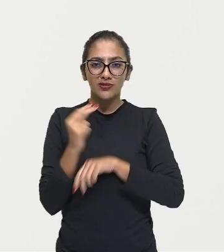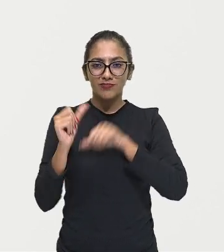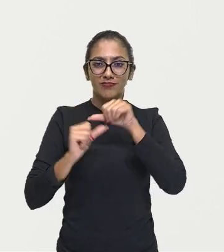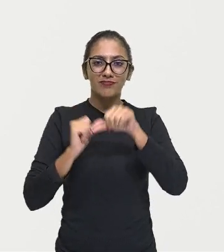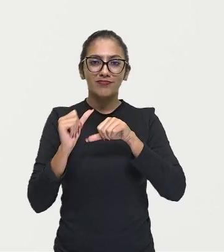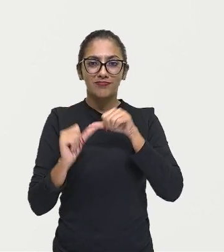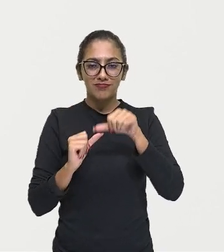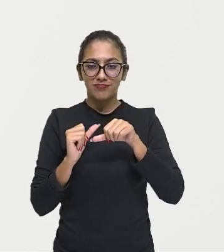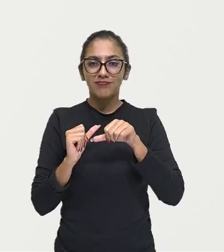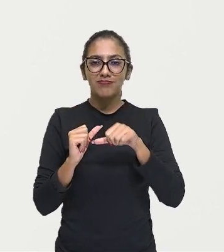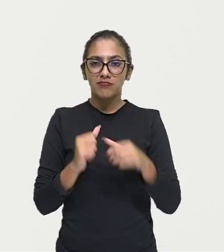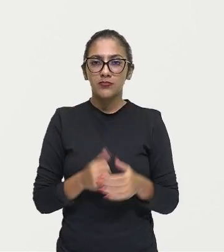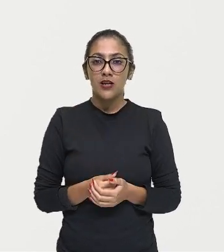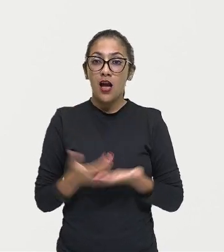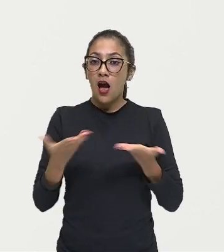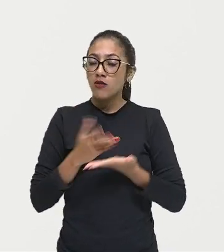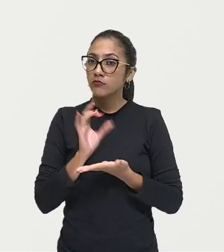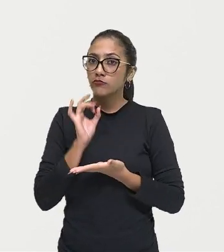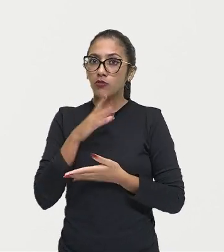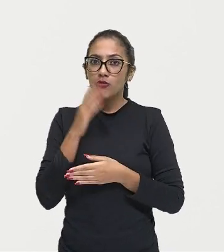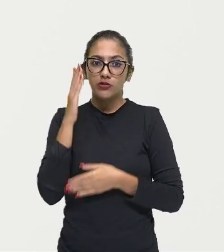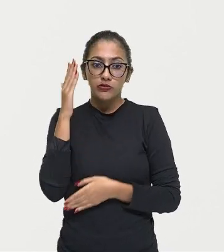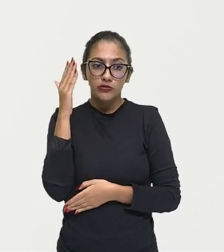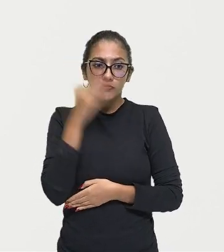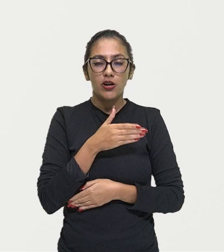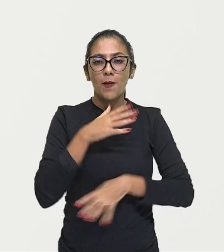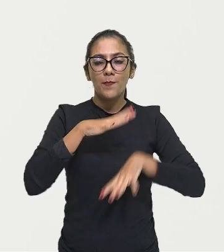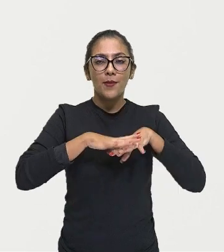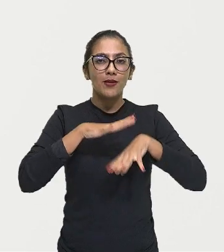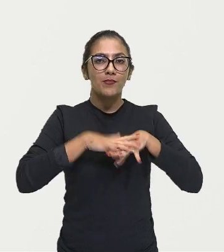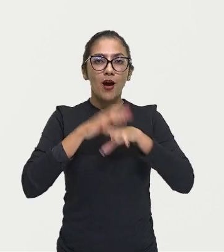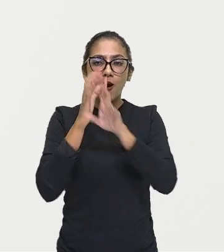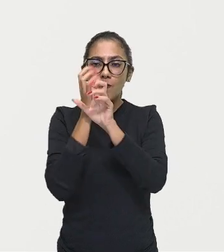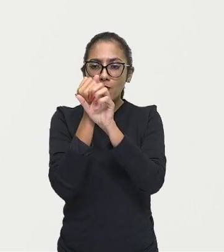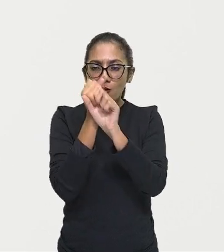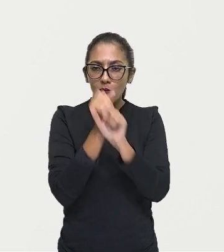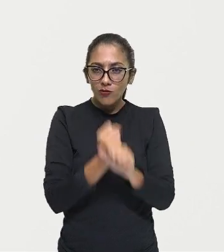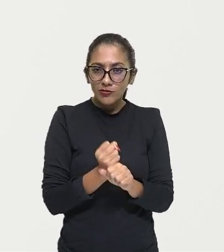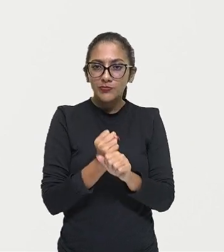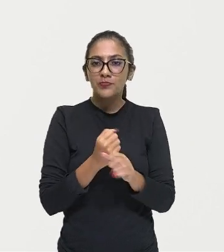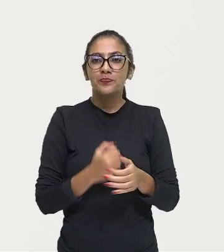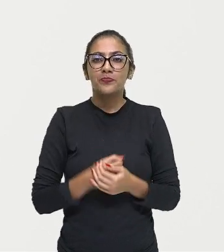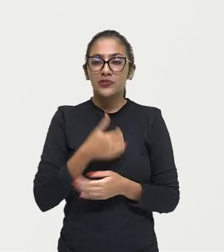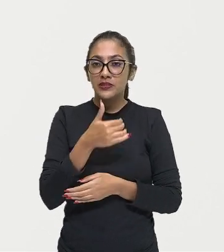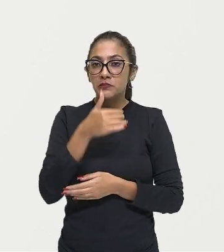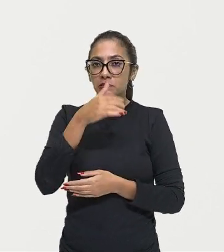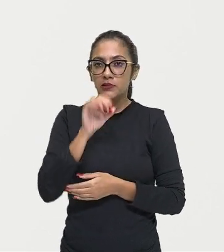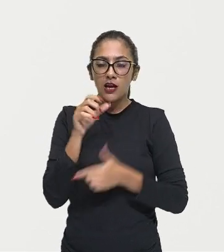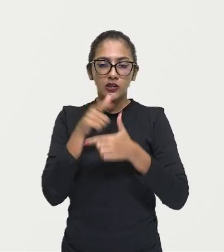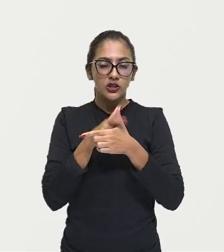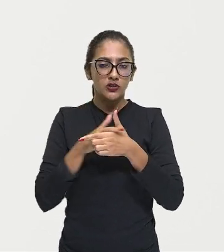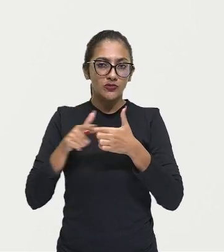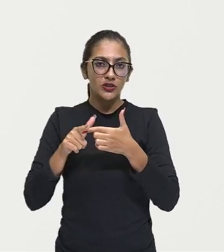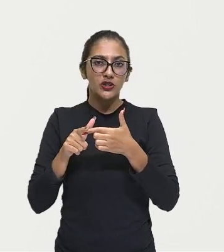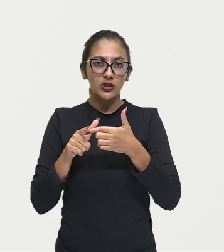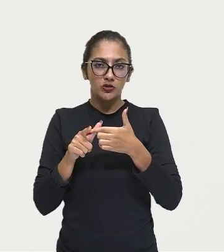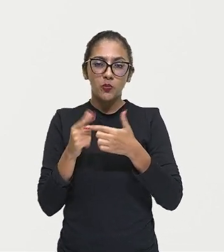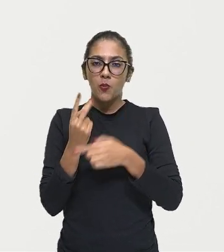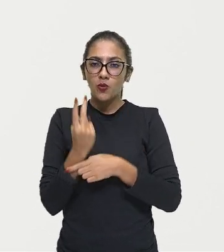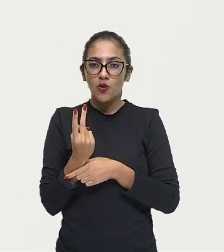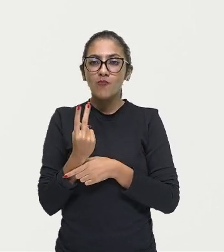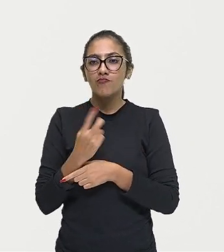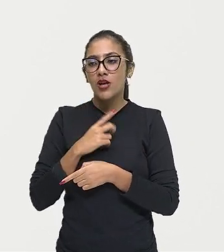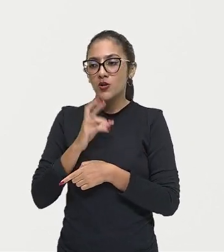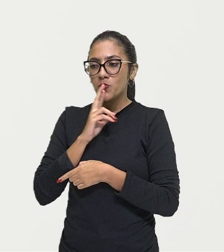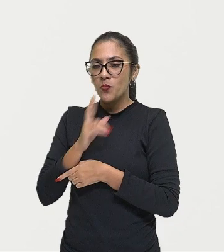mais física, vai ser um cálculo matemático. Aí você tem 10 dividido por 2 é igual